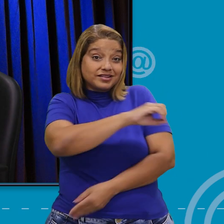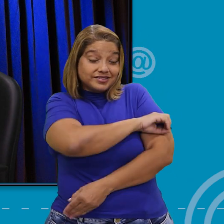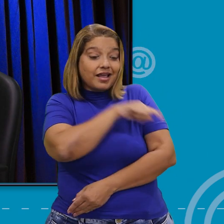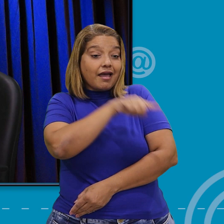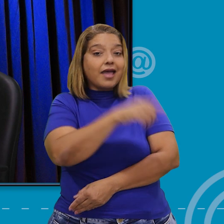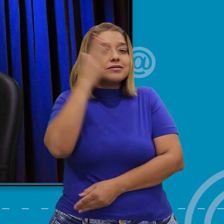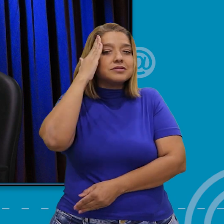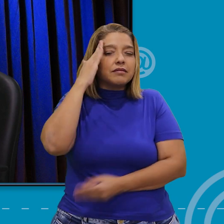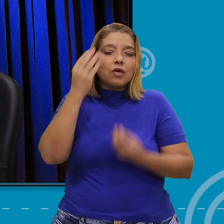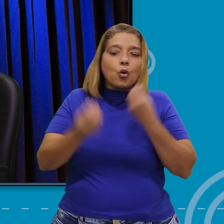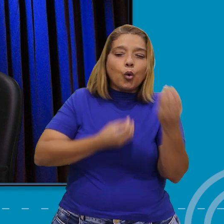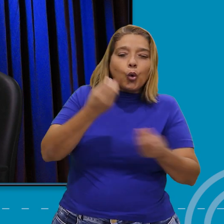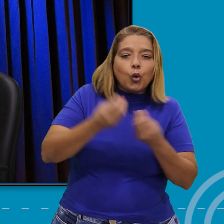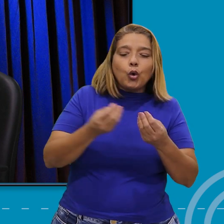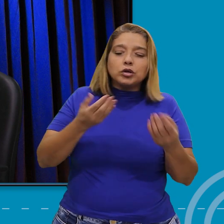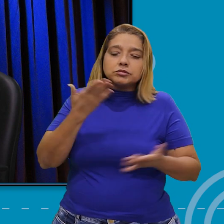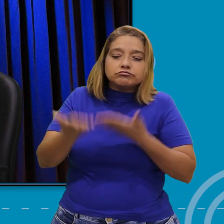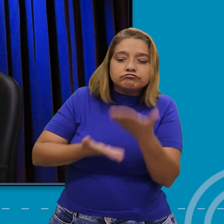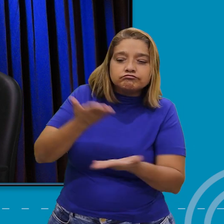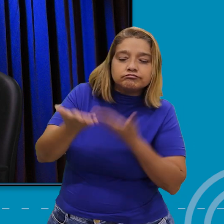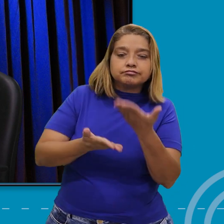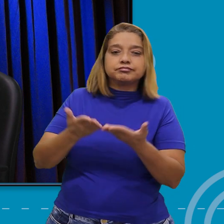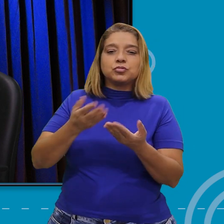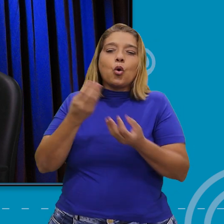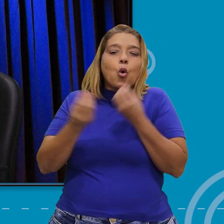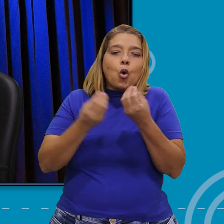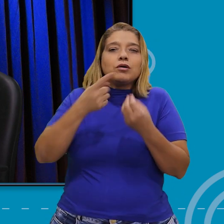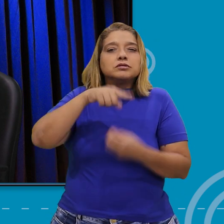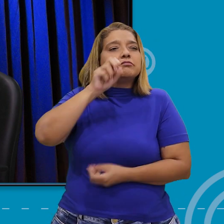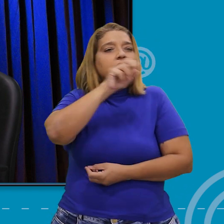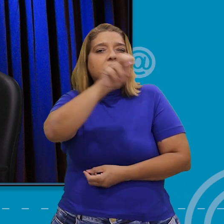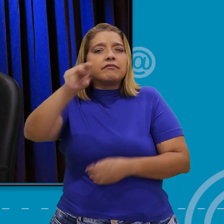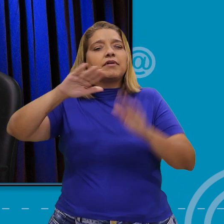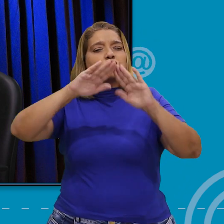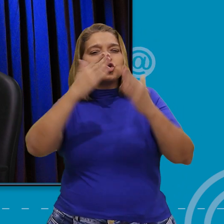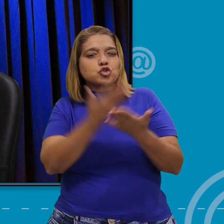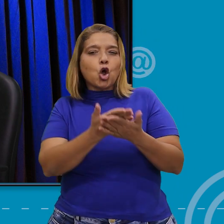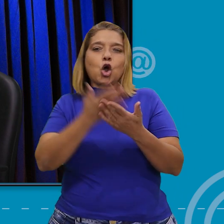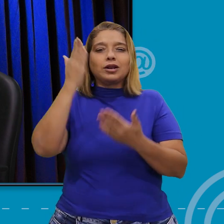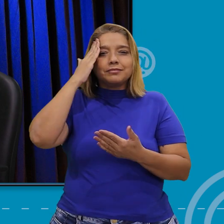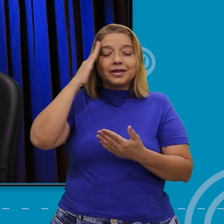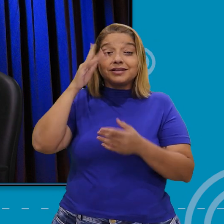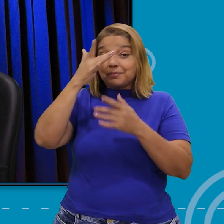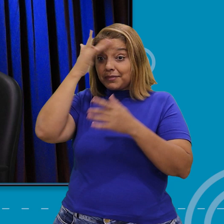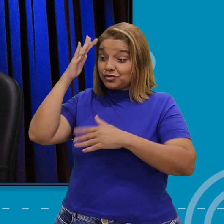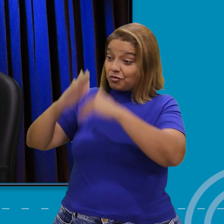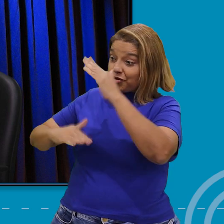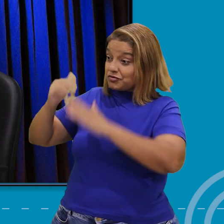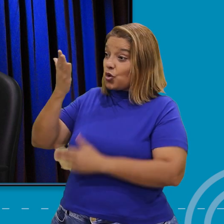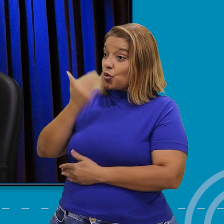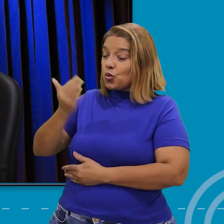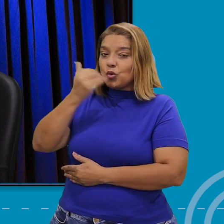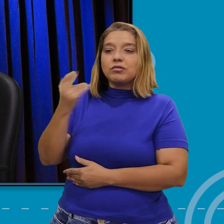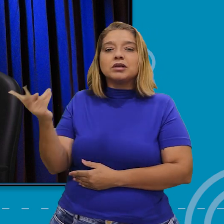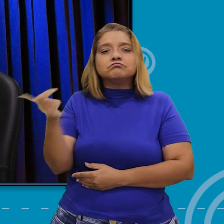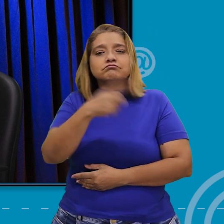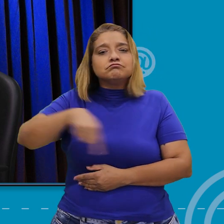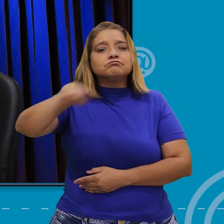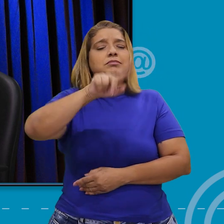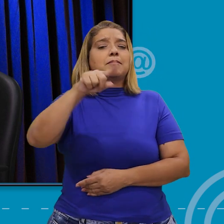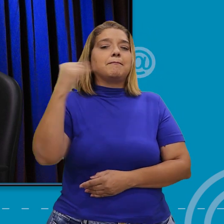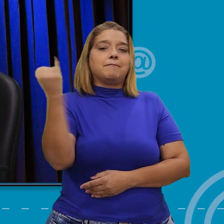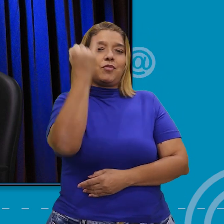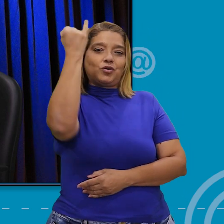aquele olhar, todo aquele cuidado, aquele zelo que a gente vê nos educadores, nos manipuladores de alimentos, nos CIMEIs, eles são